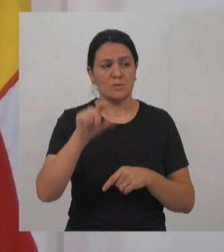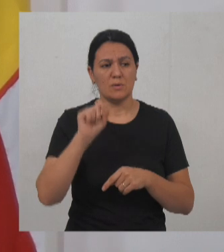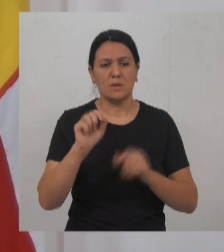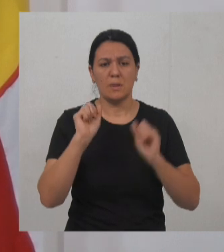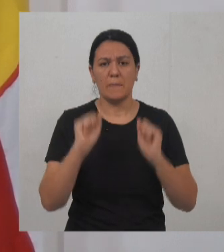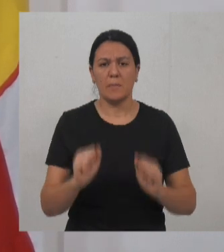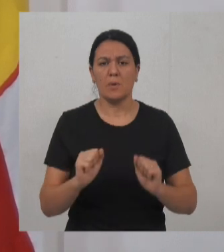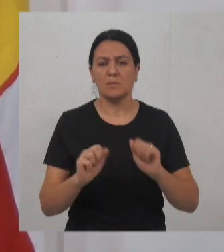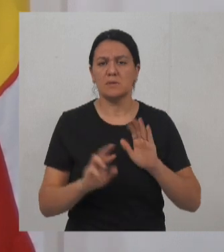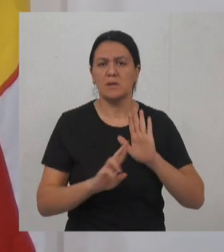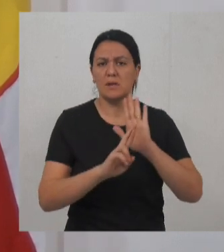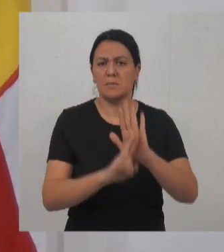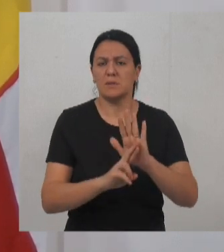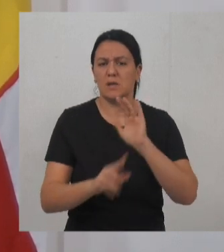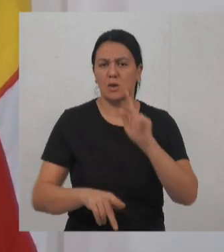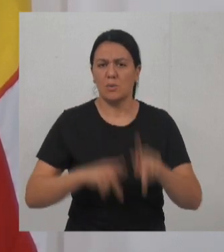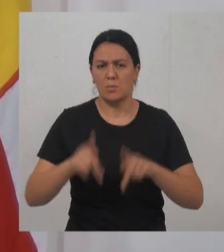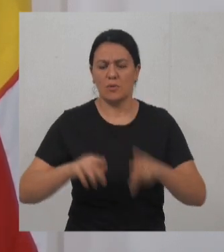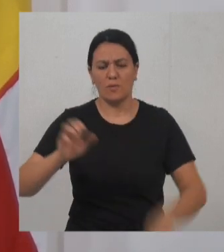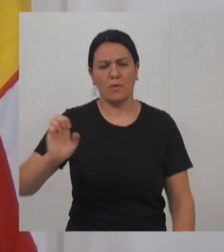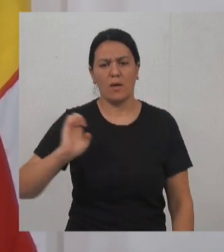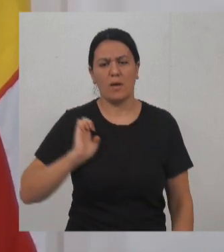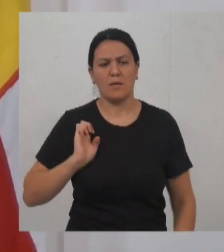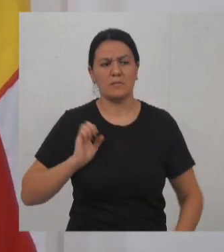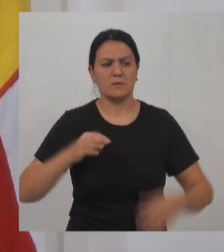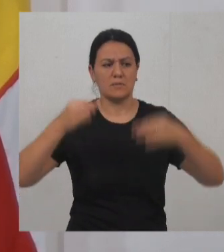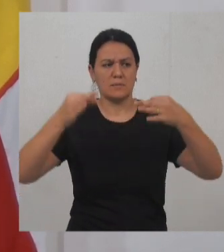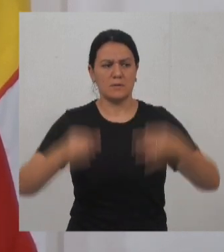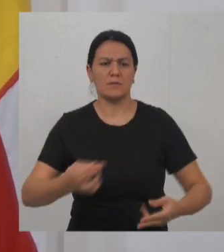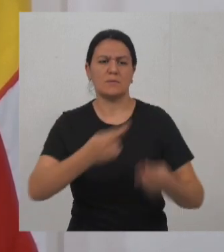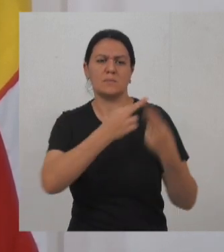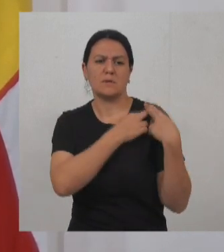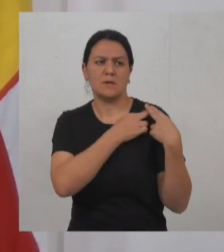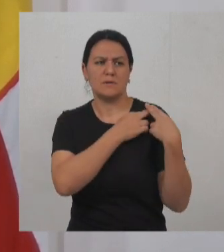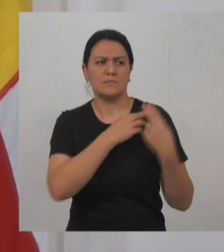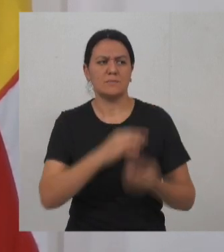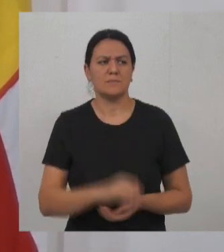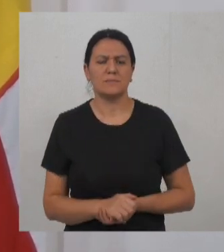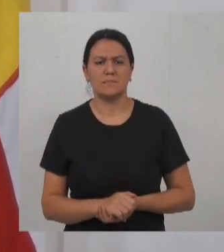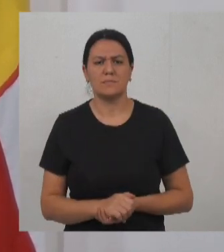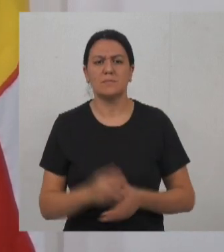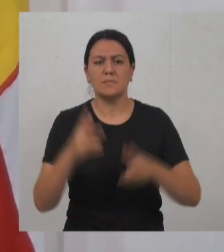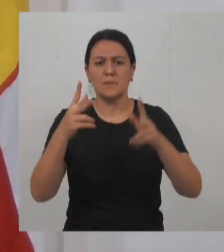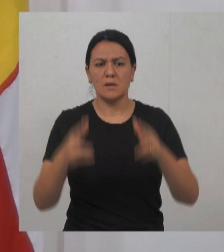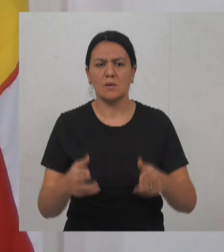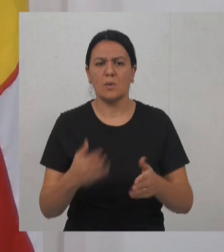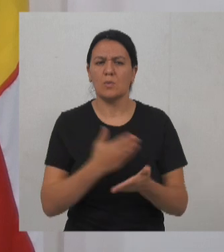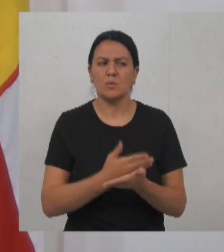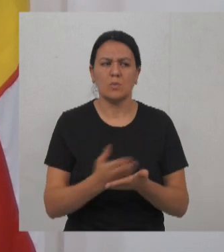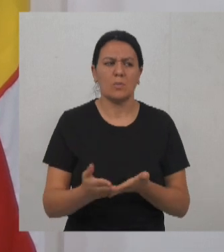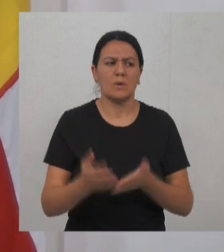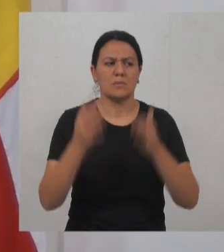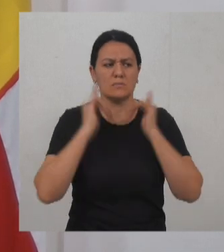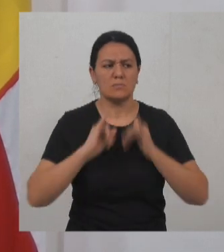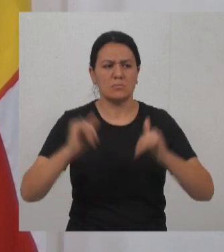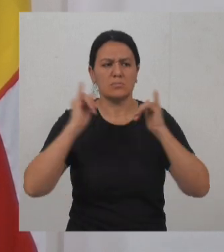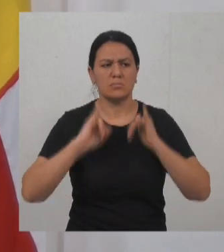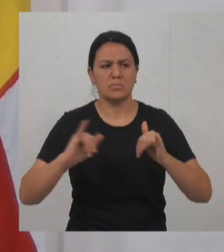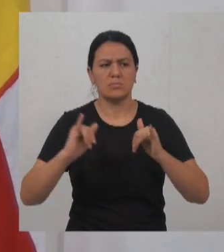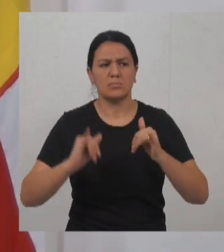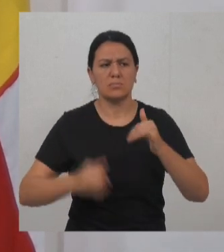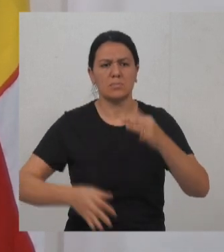o povo de maneira ética e responsável. Com o início da campanha, a Justiça Eleitoral continua a